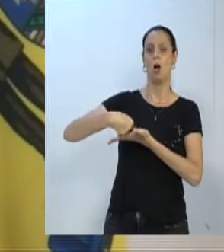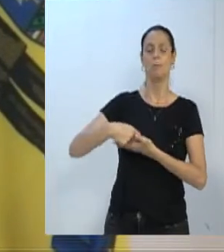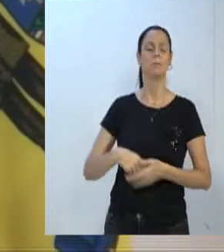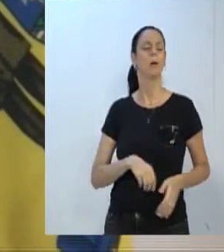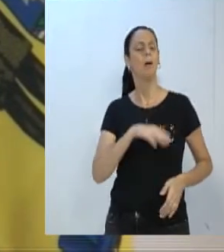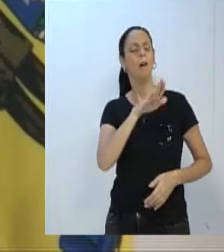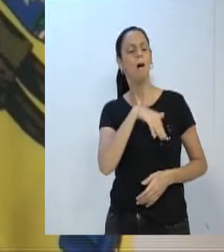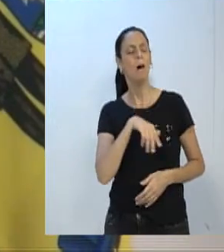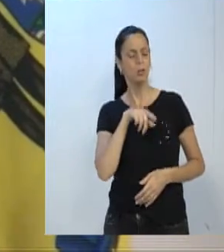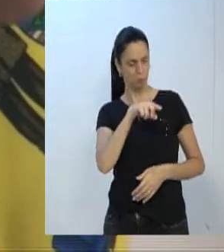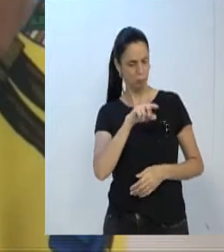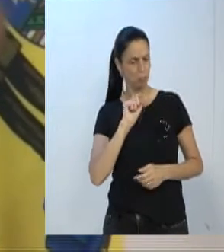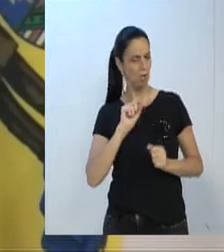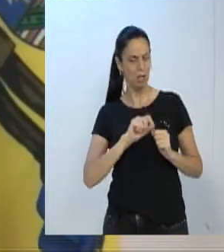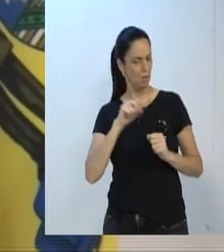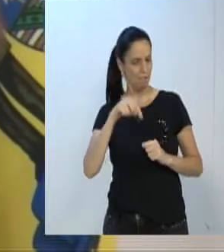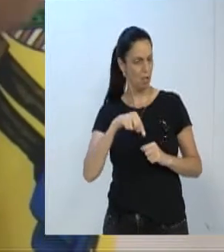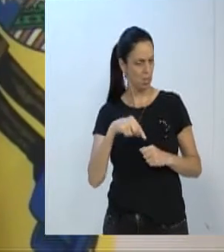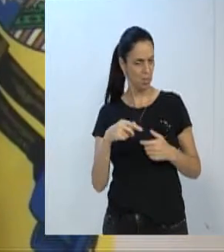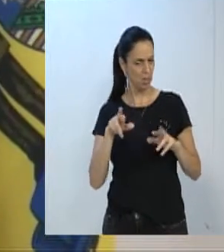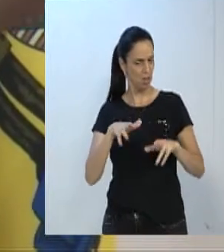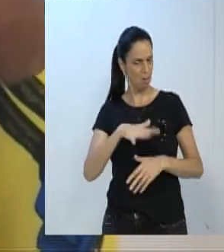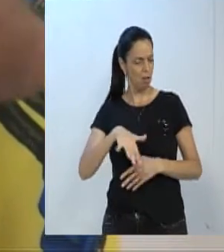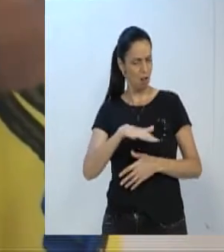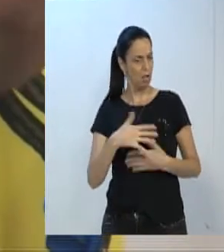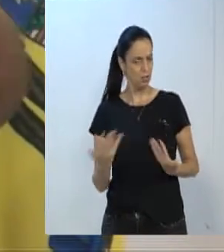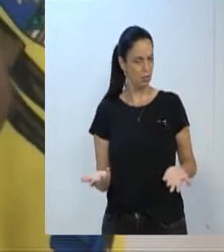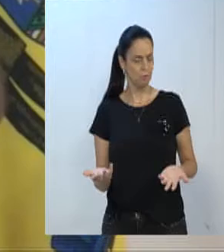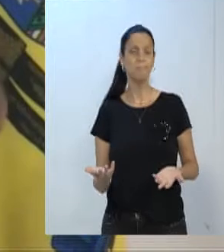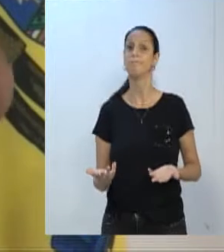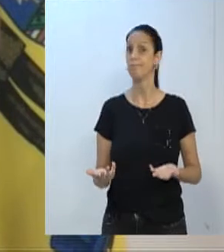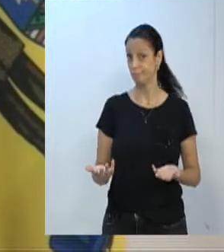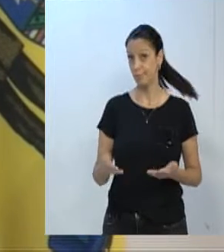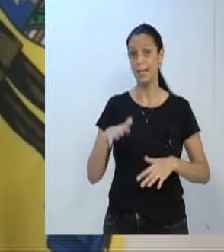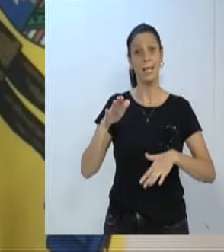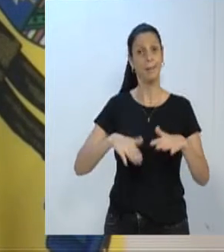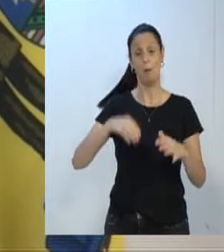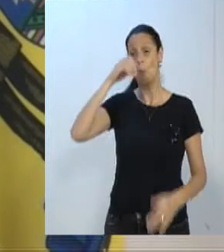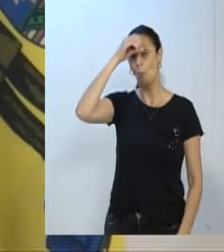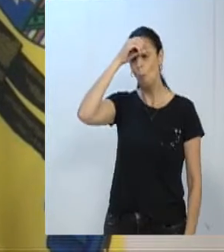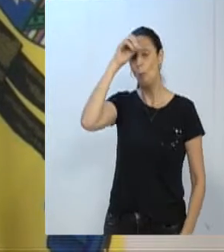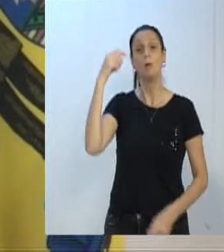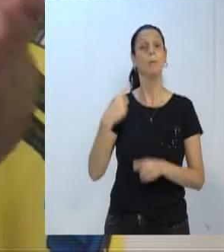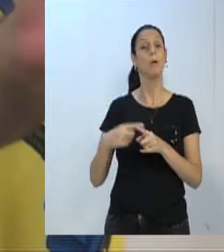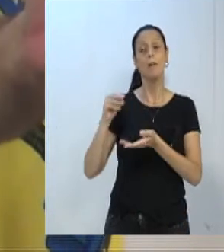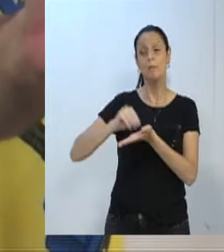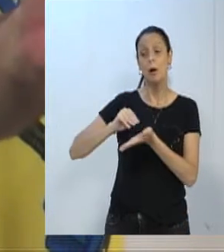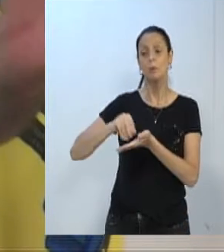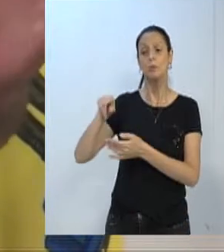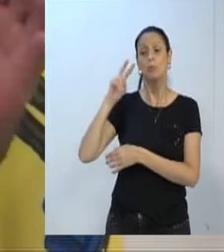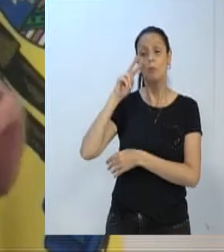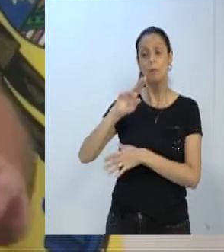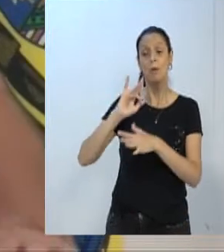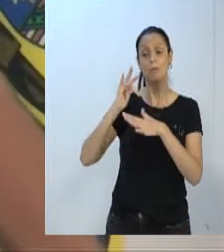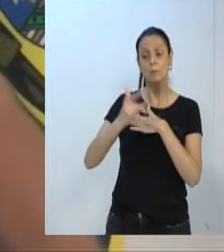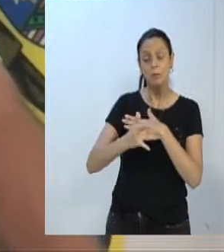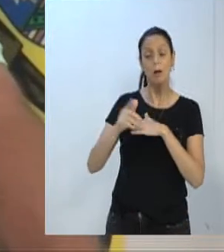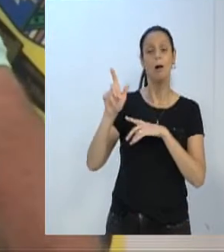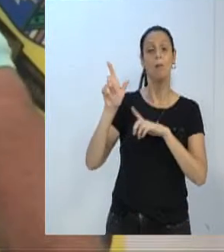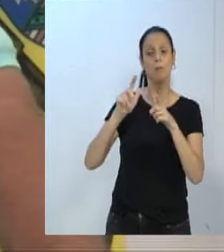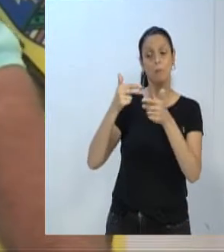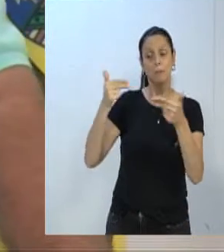o vereador pela região primeira coisa que eles perguntam é isso falta até de informação pergunta o que que fez o vereador pela região perguntando